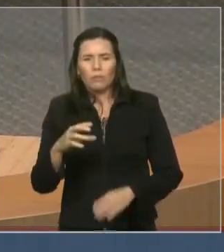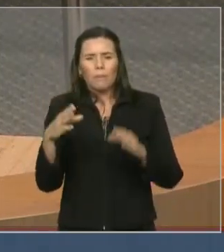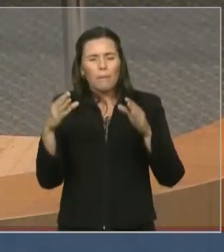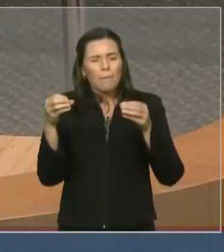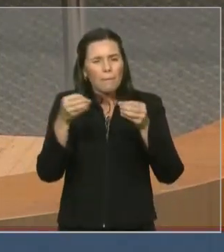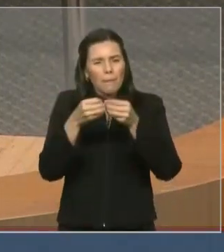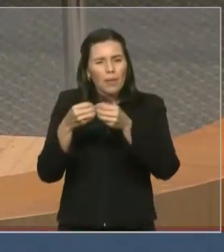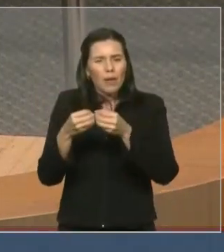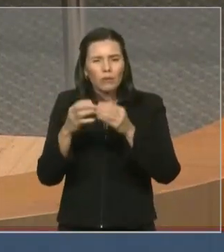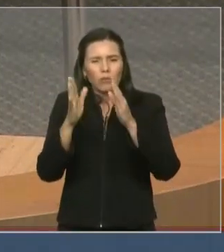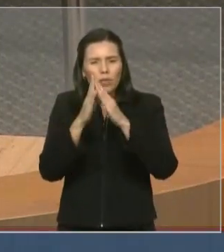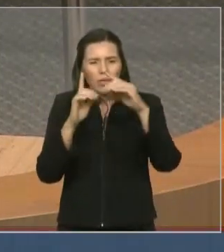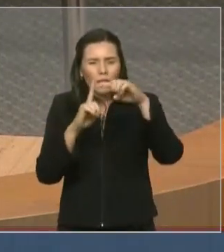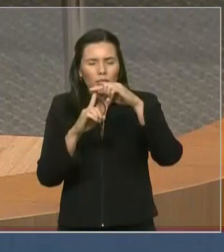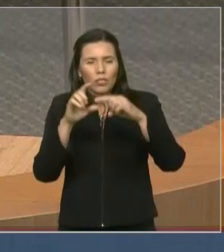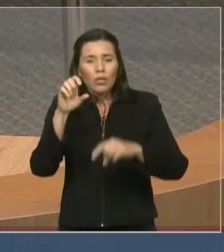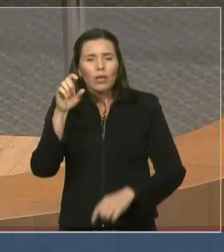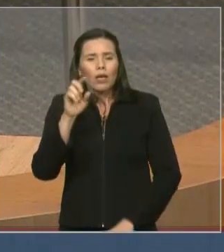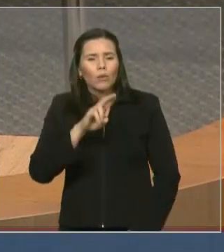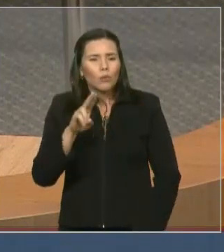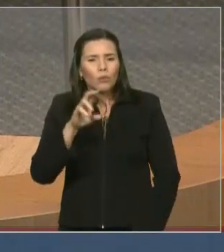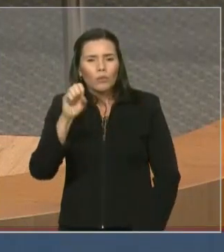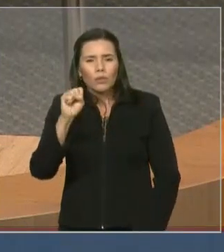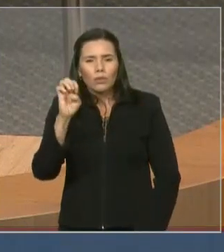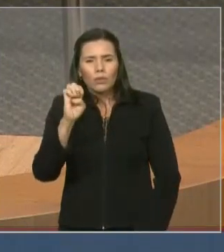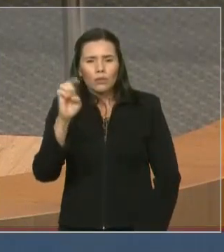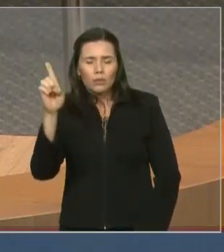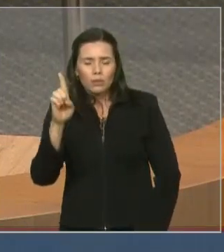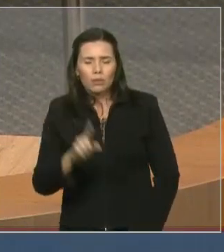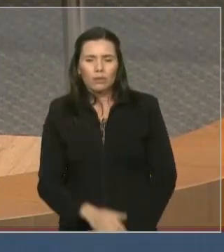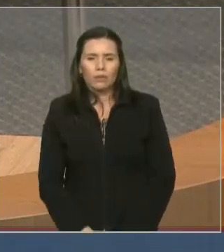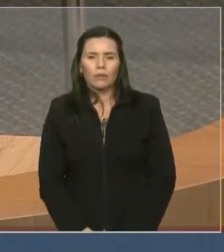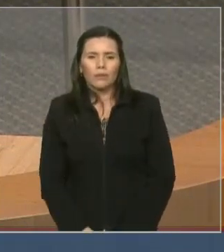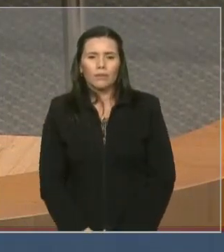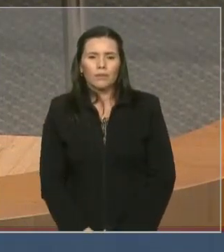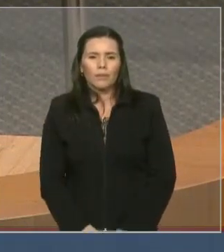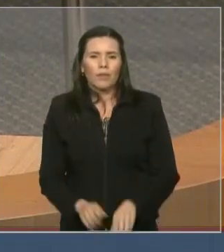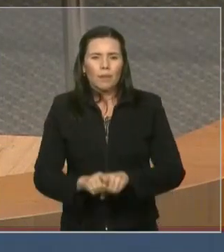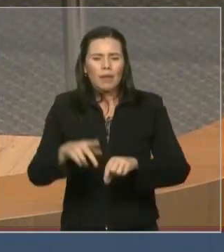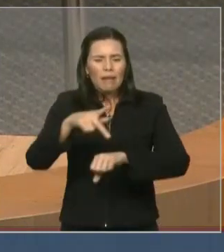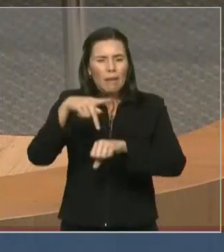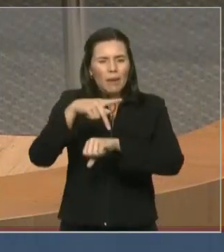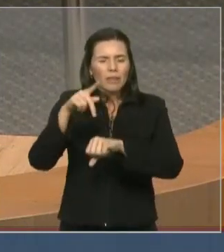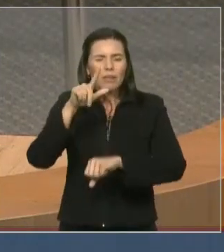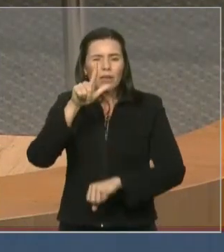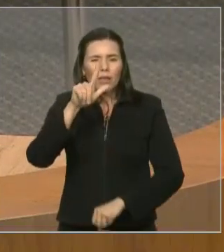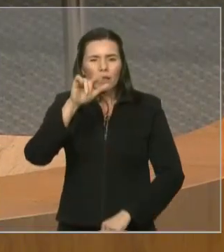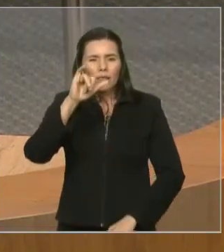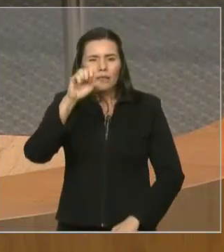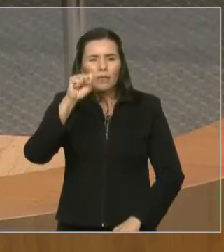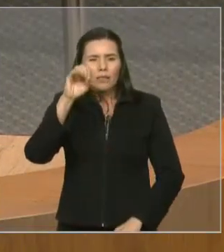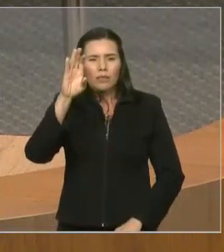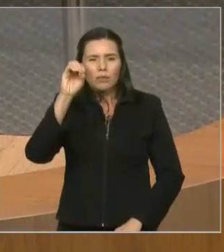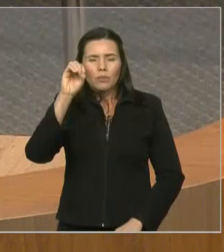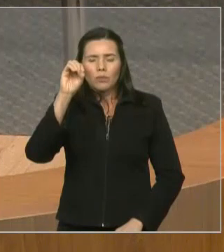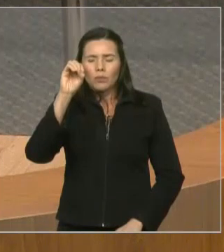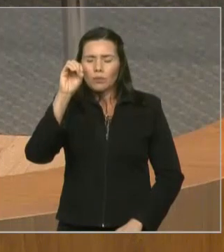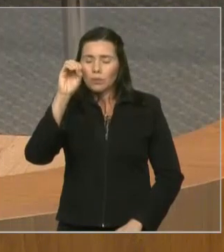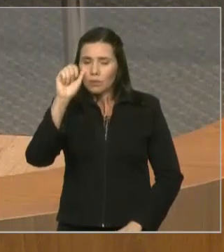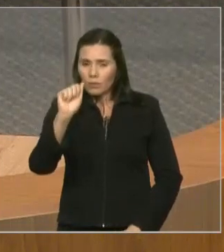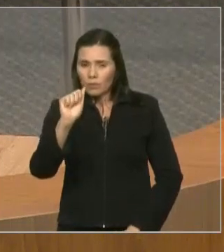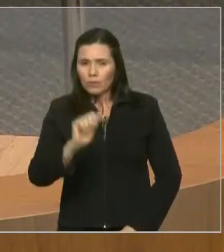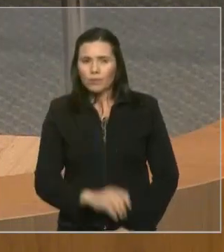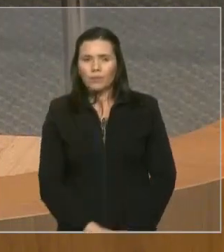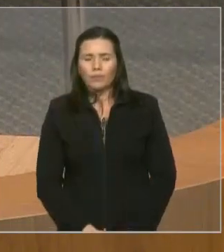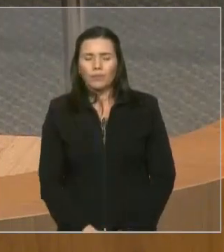que a igreja cedia para nós, fomos para lá. E ao lado tinha um prédio, que eu olhava para aquele prédio, aí